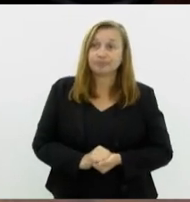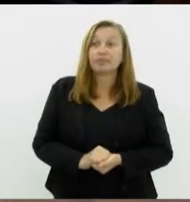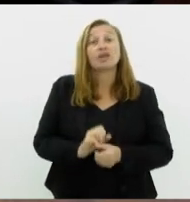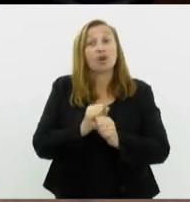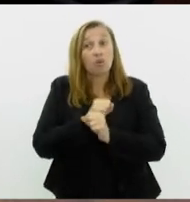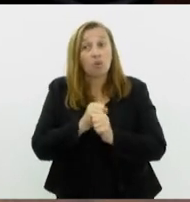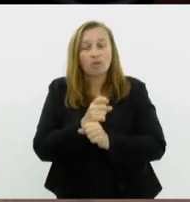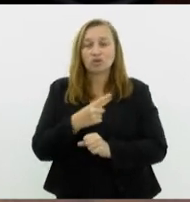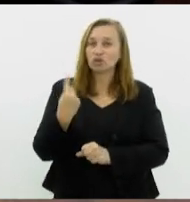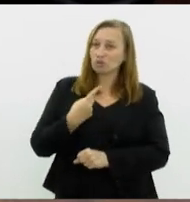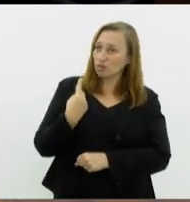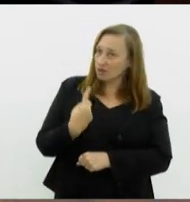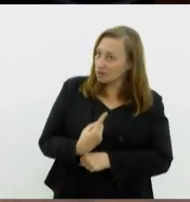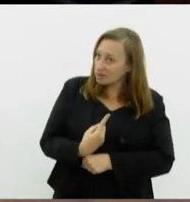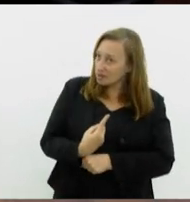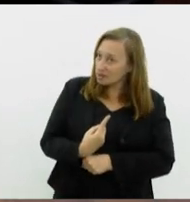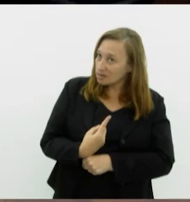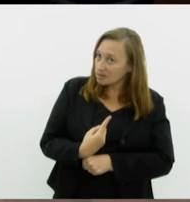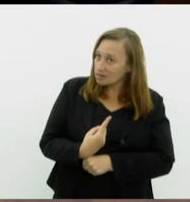ano que nós estamos